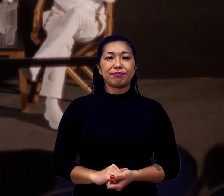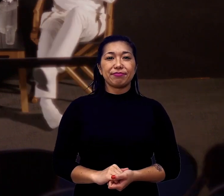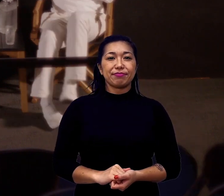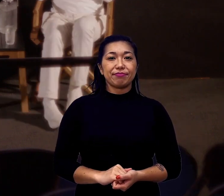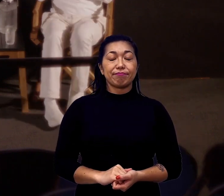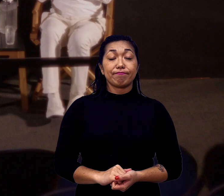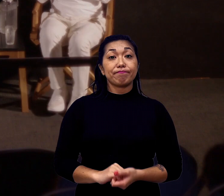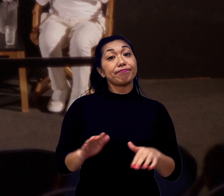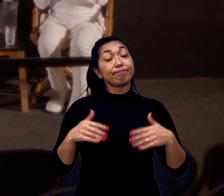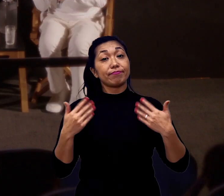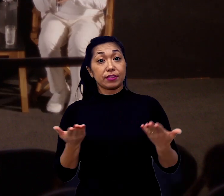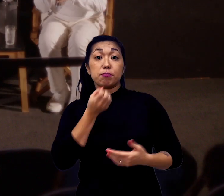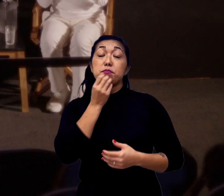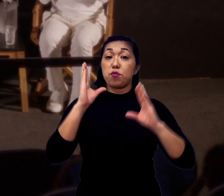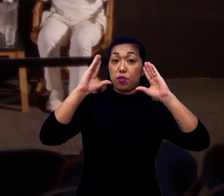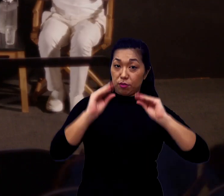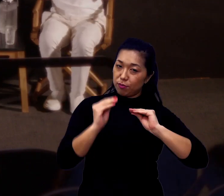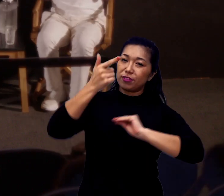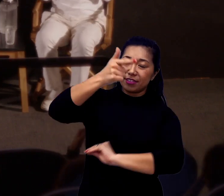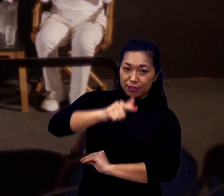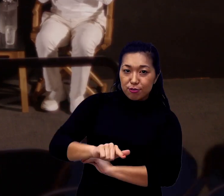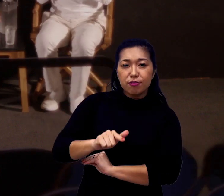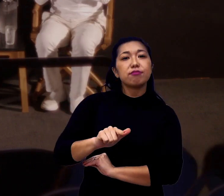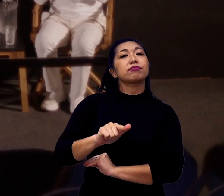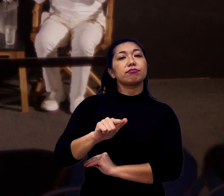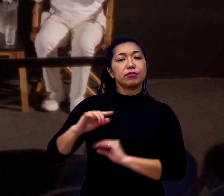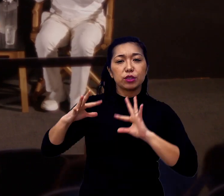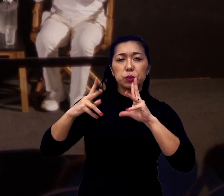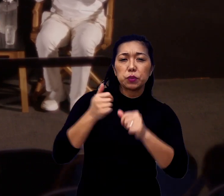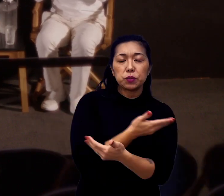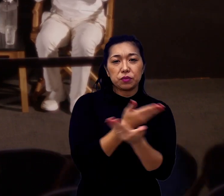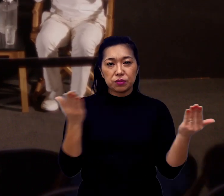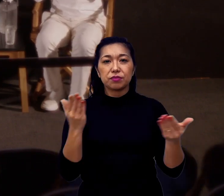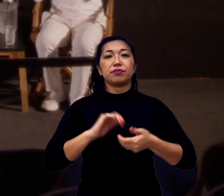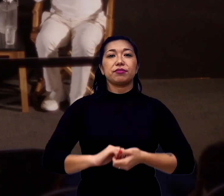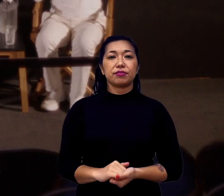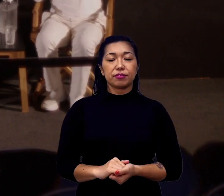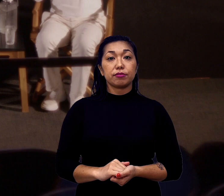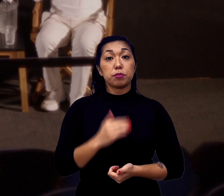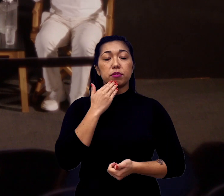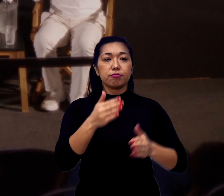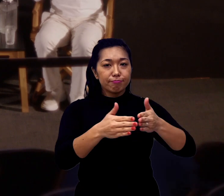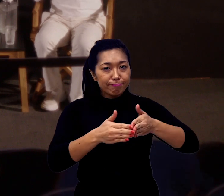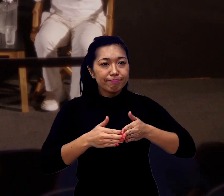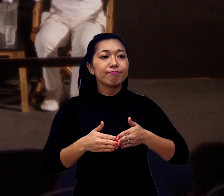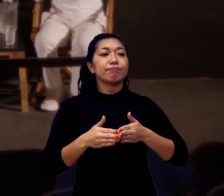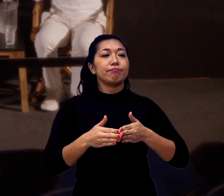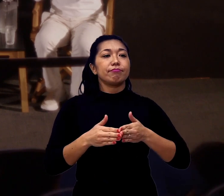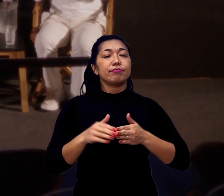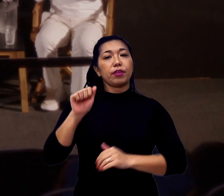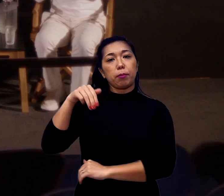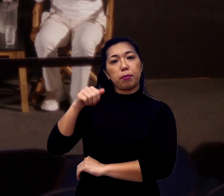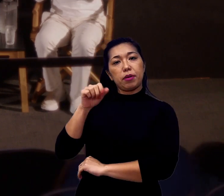Tudo bem. Bom, boa noite mais uma vez a todas. Eu pedi essa licença aqui.